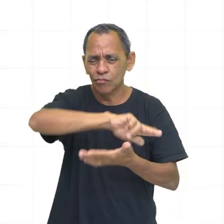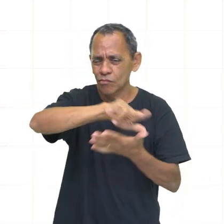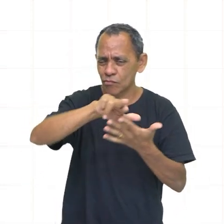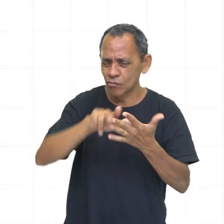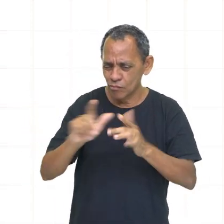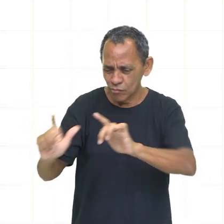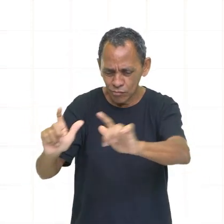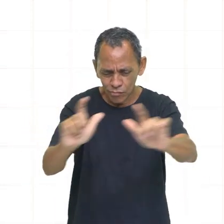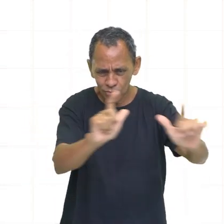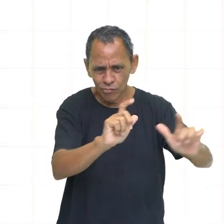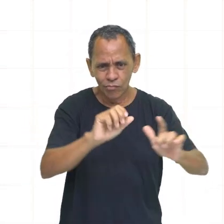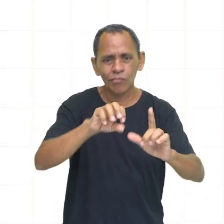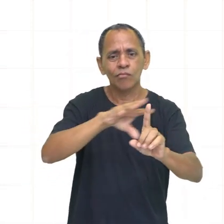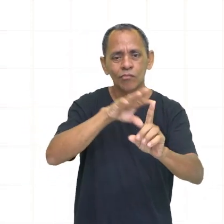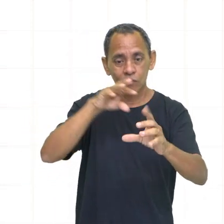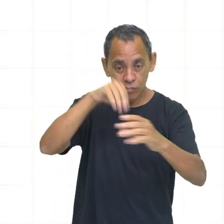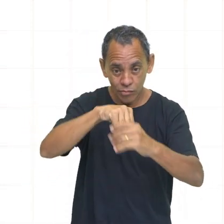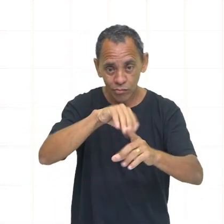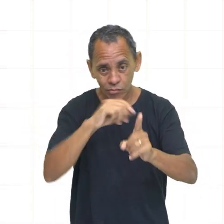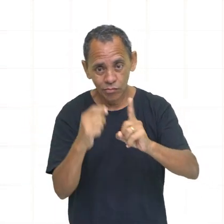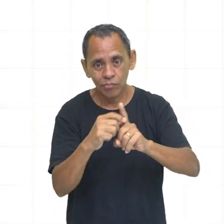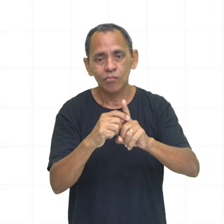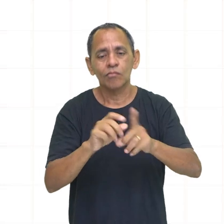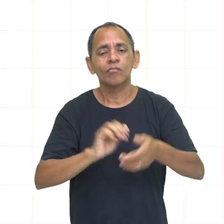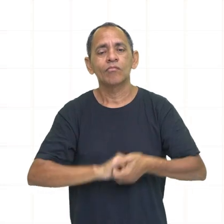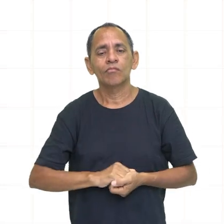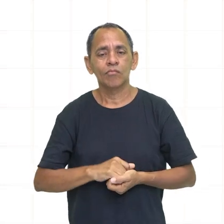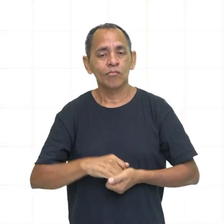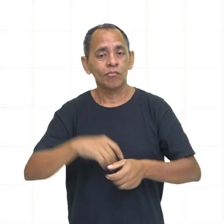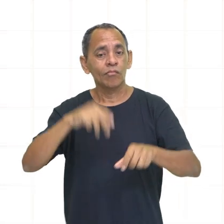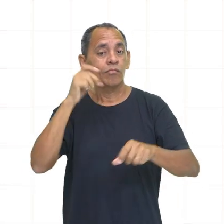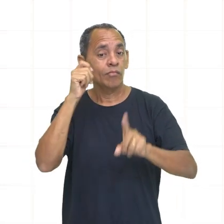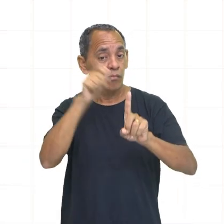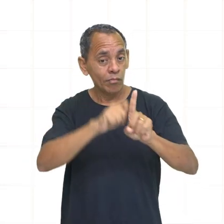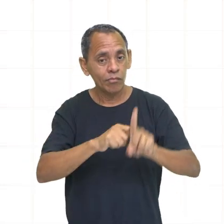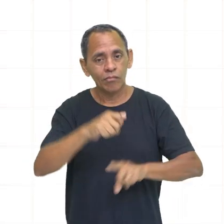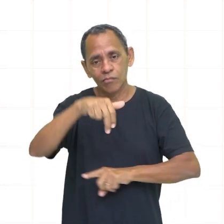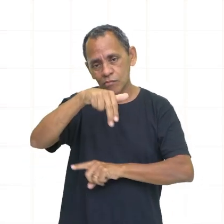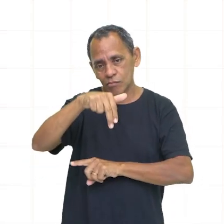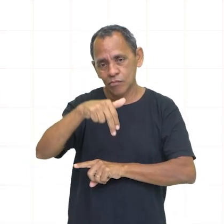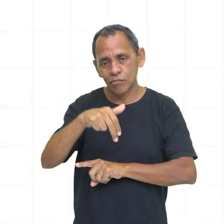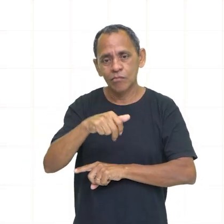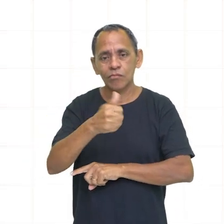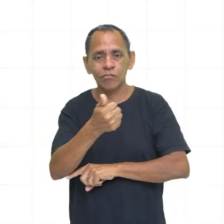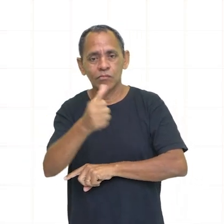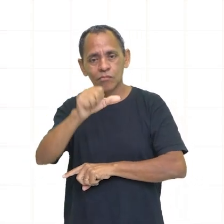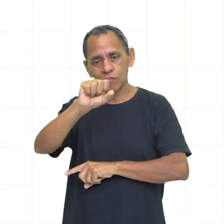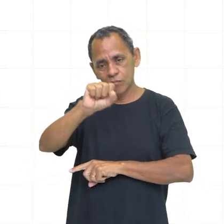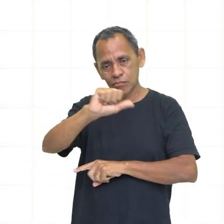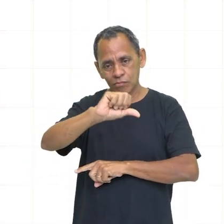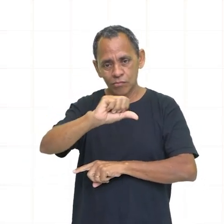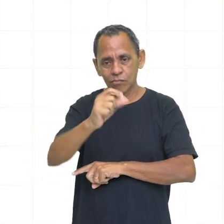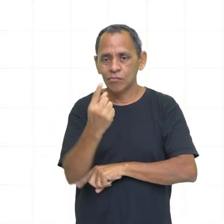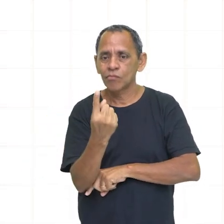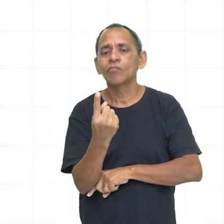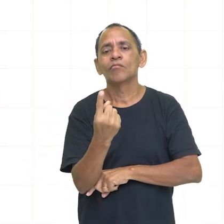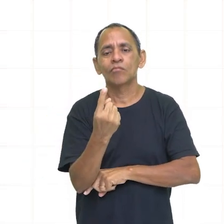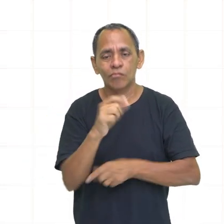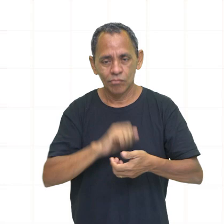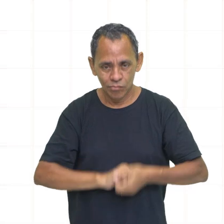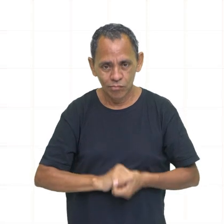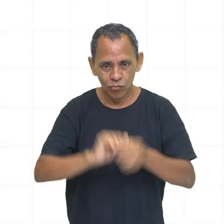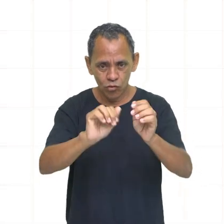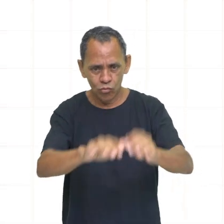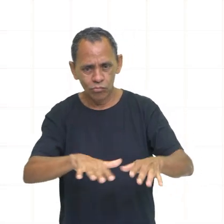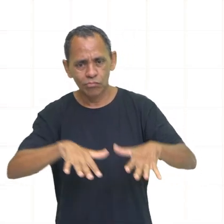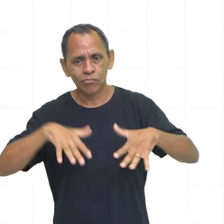de diversos setores da sociedade. Em novembro de 1891, ele vai dissolver